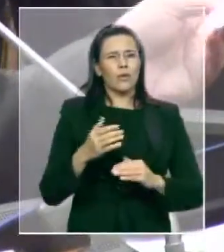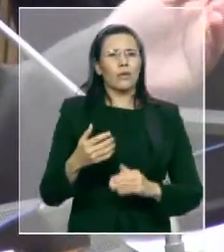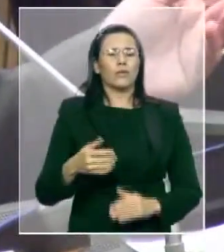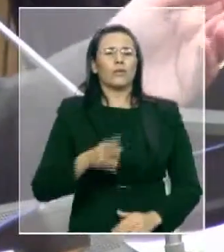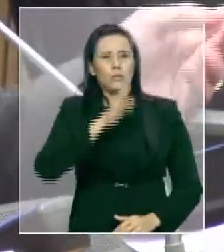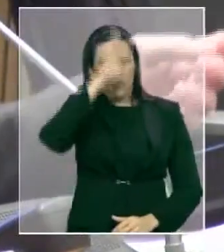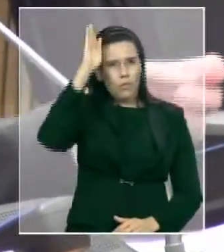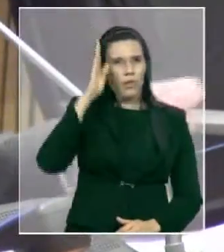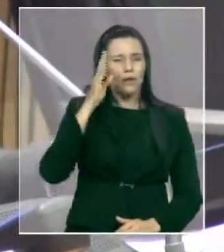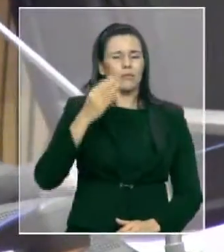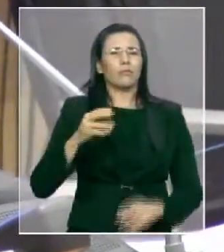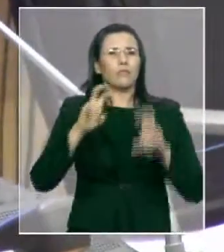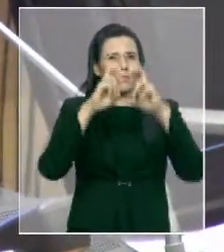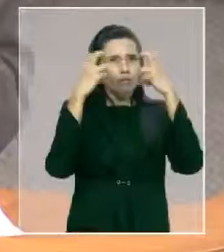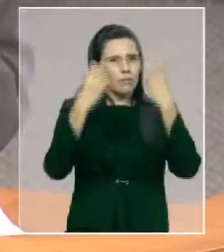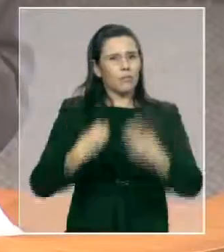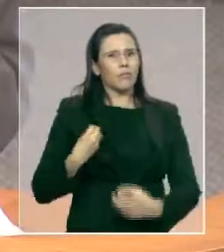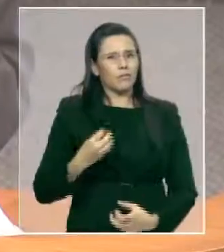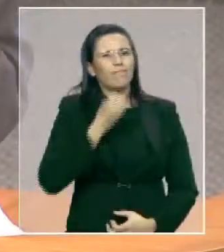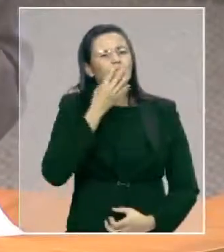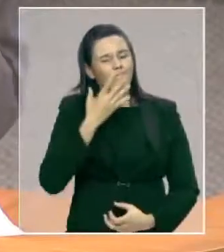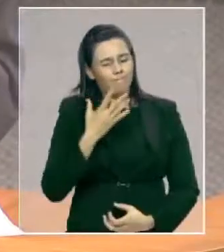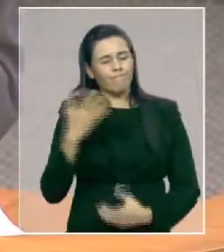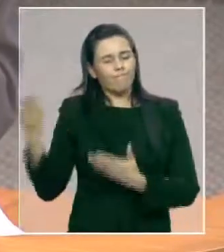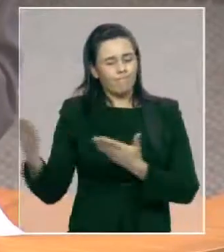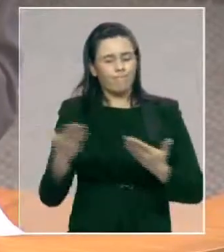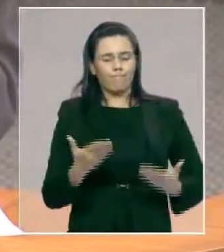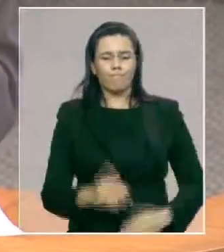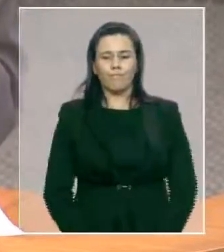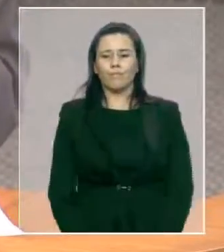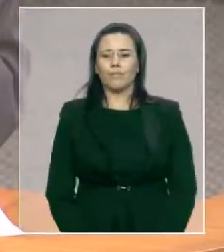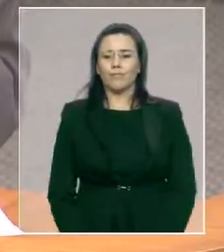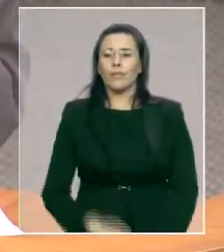Senhor presidente, senhores deputados, imprensa,